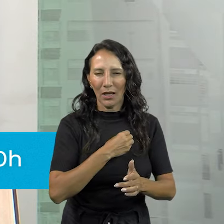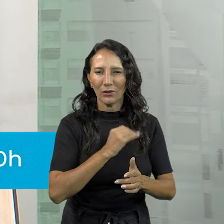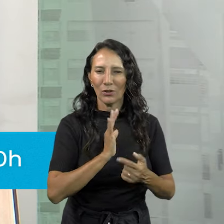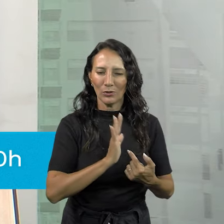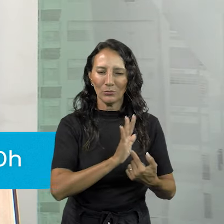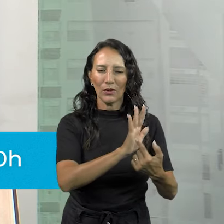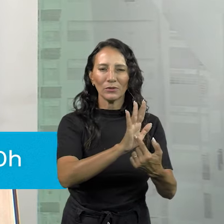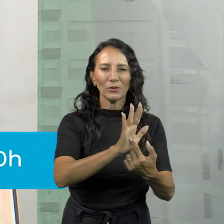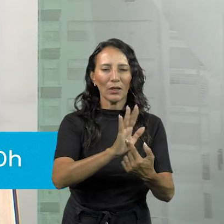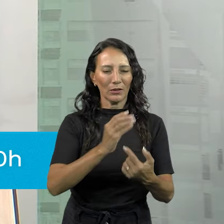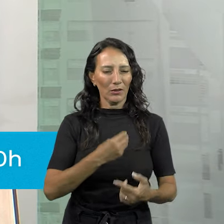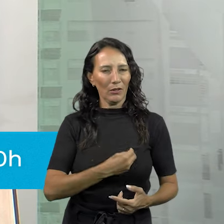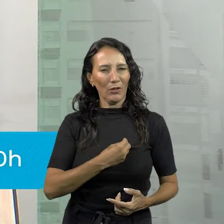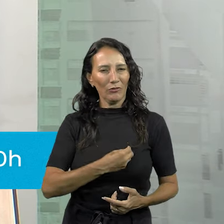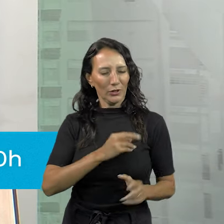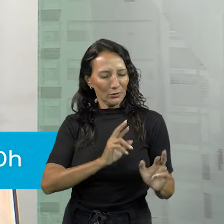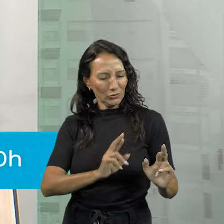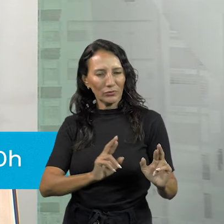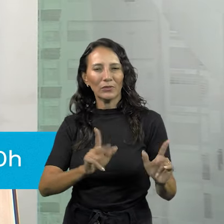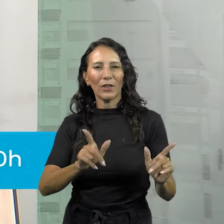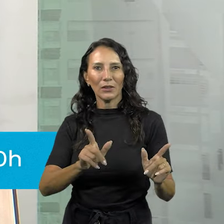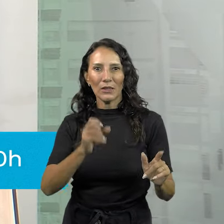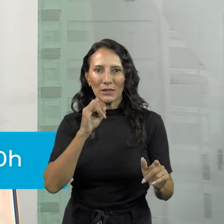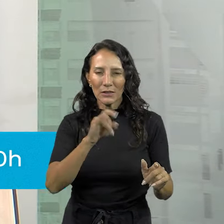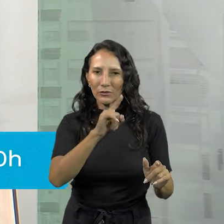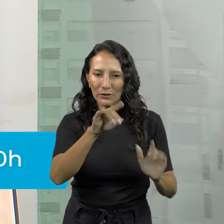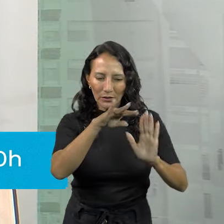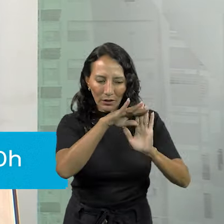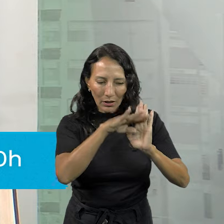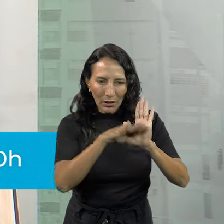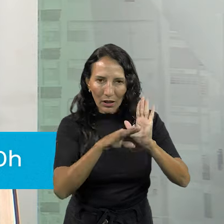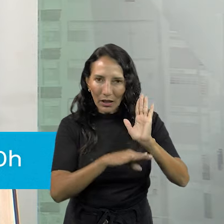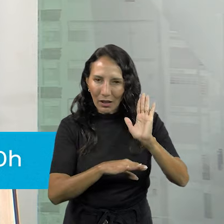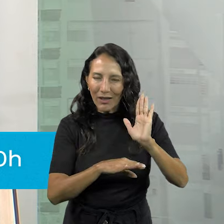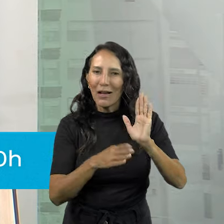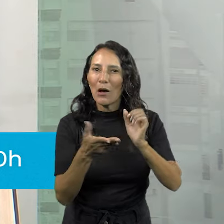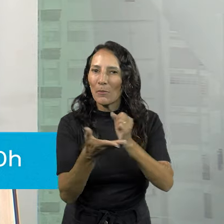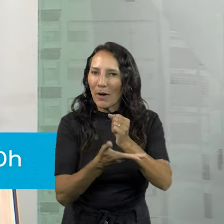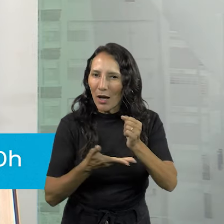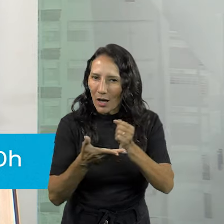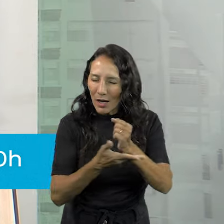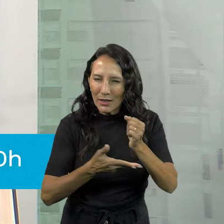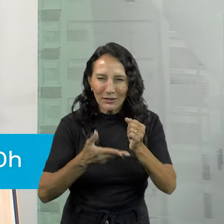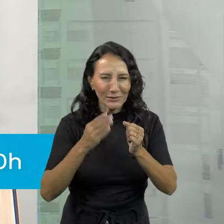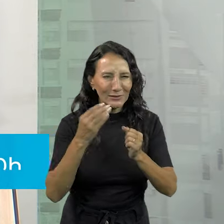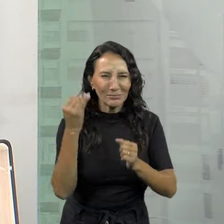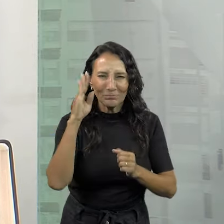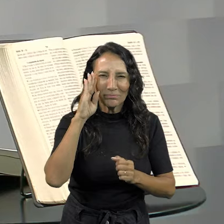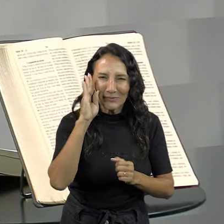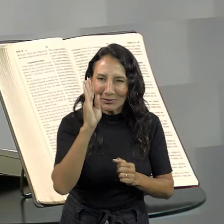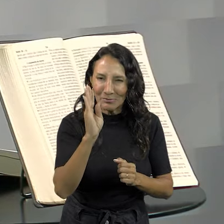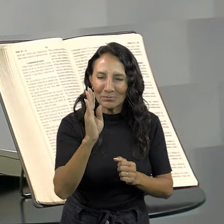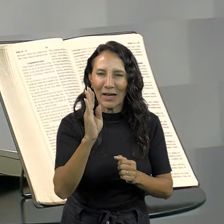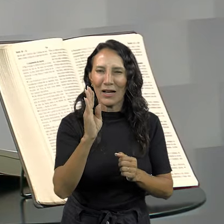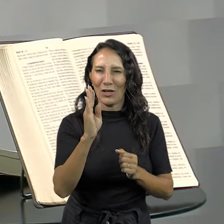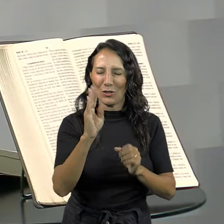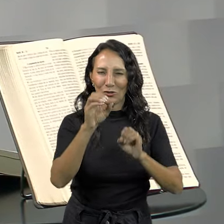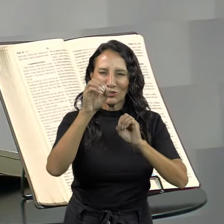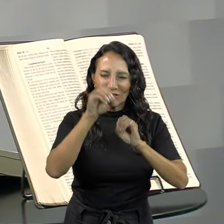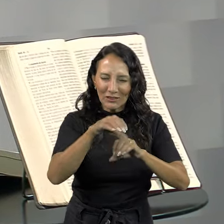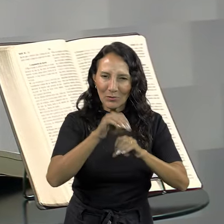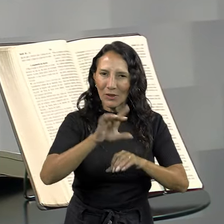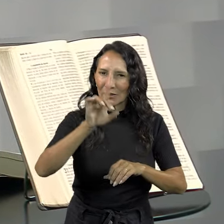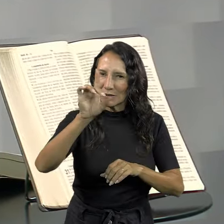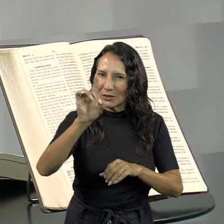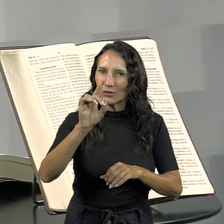É isso mesmo. Se você seguir esses princípios fundamentais, a sua igreja vai gerar transformação. Vai haver transformação na sua